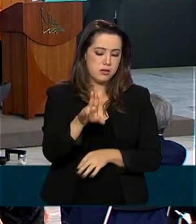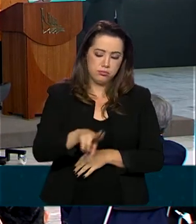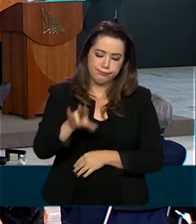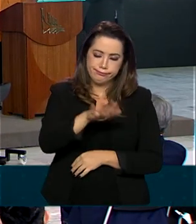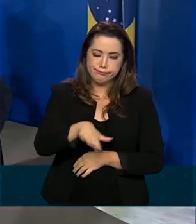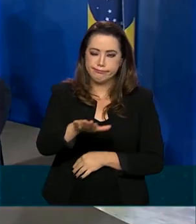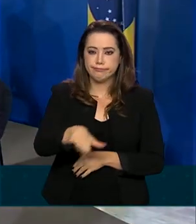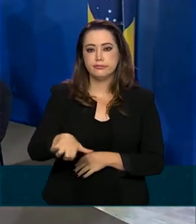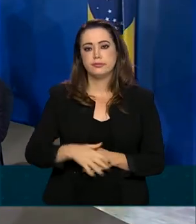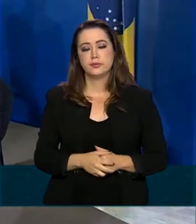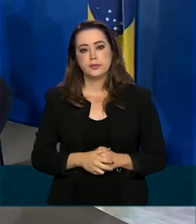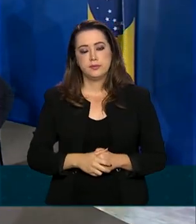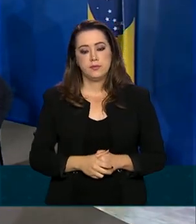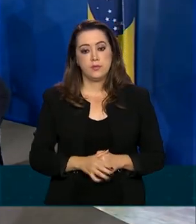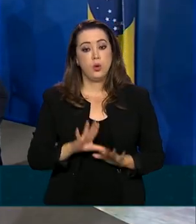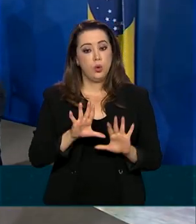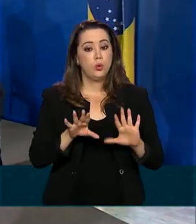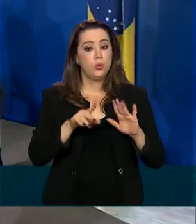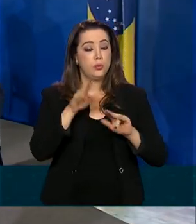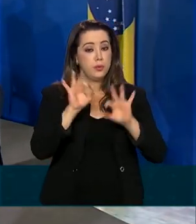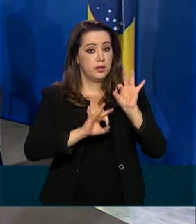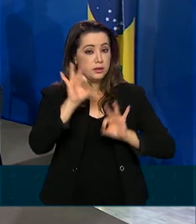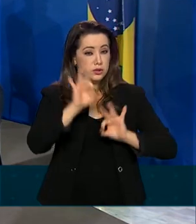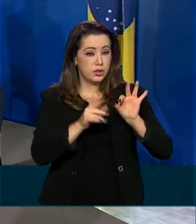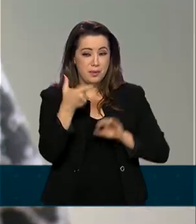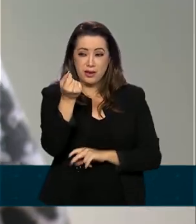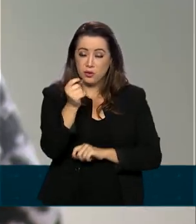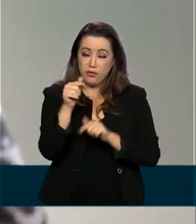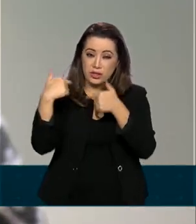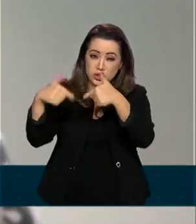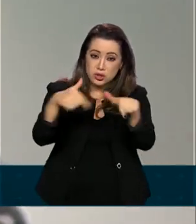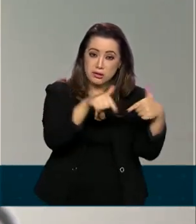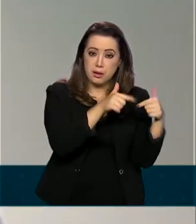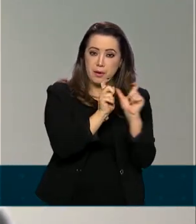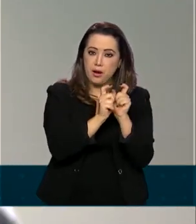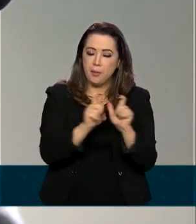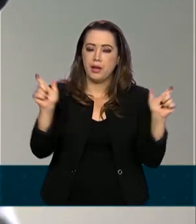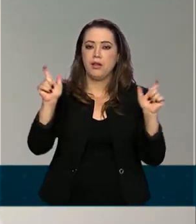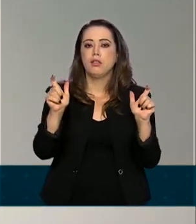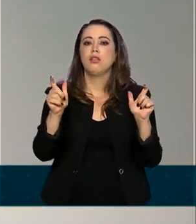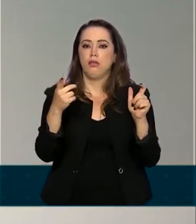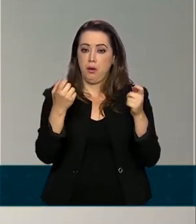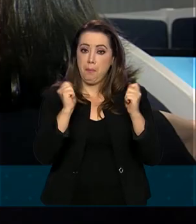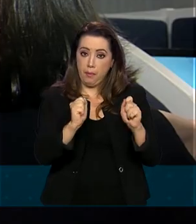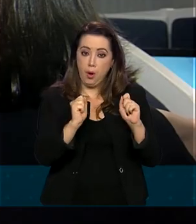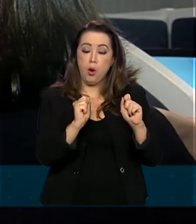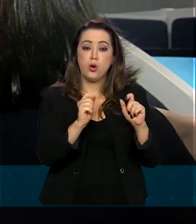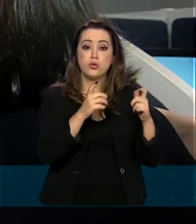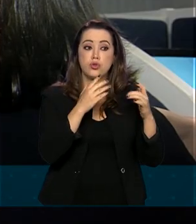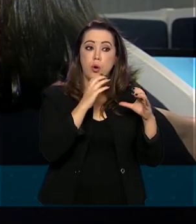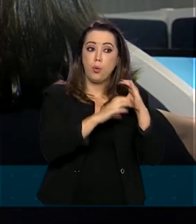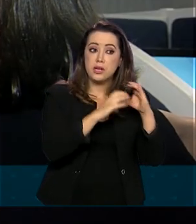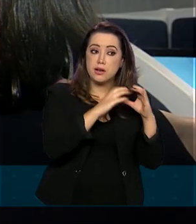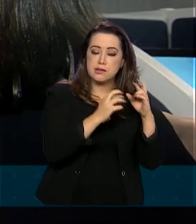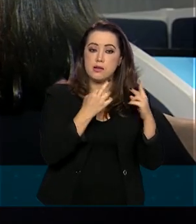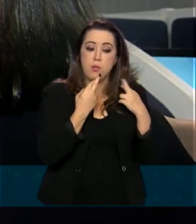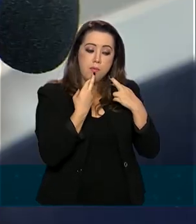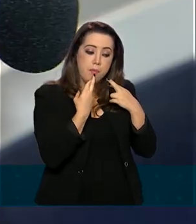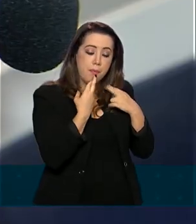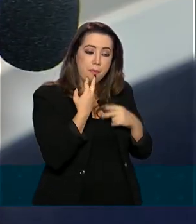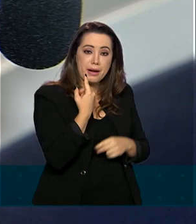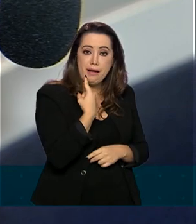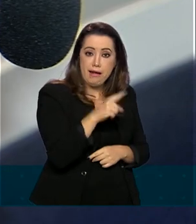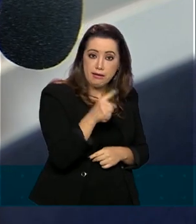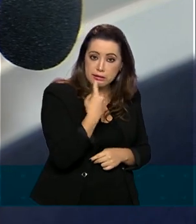ministérios. São mais de 20 ações, entre elas a ampliação dos canais de denúncia, já que, de acordo com o governo,